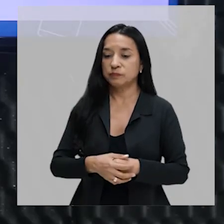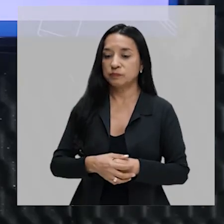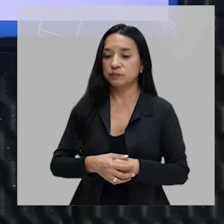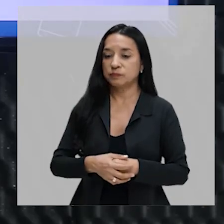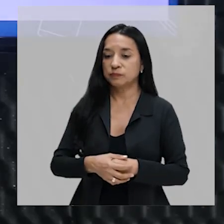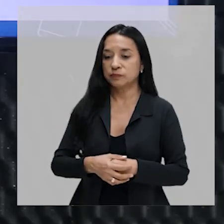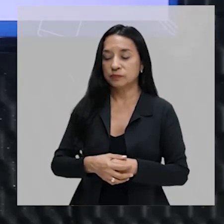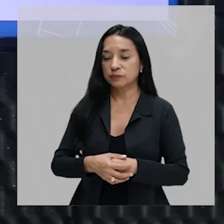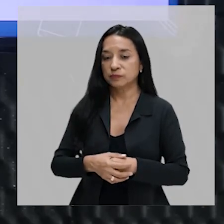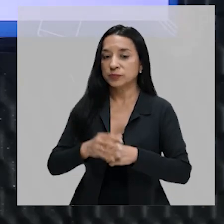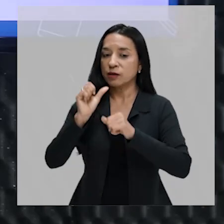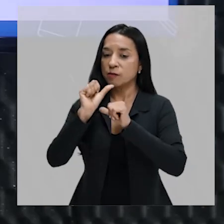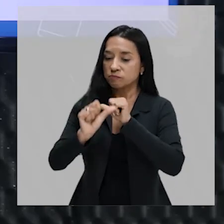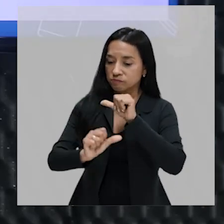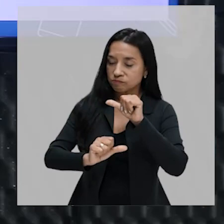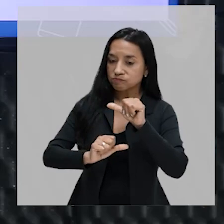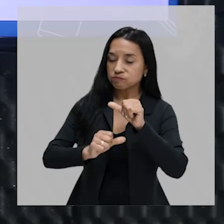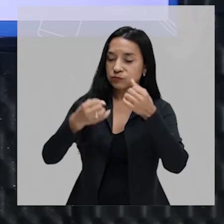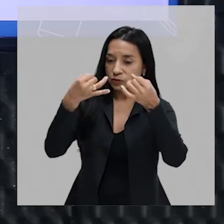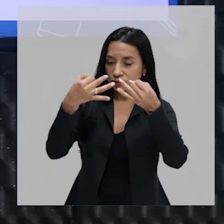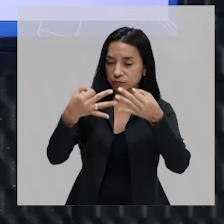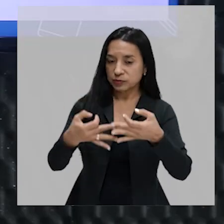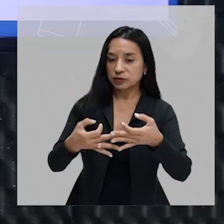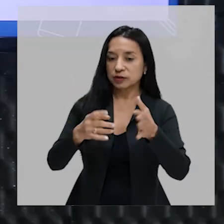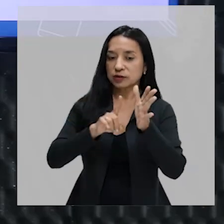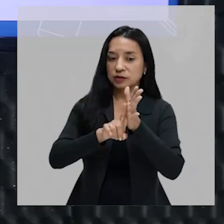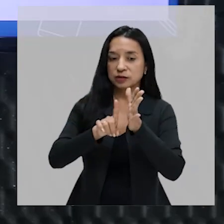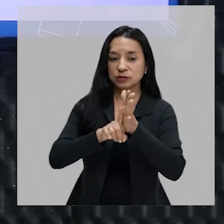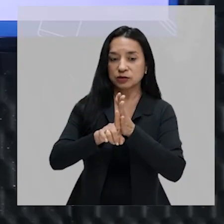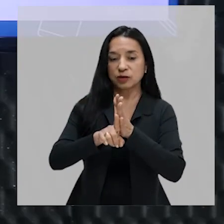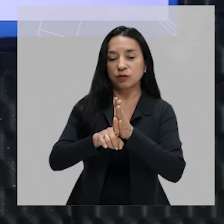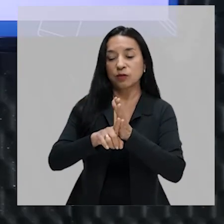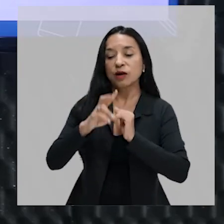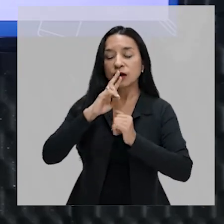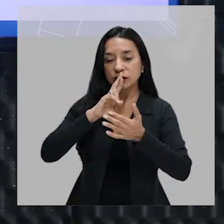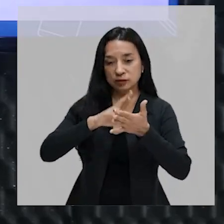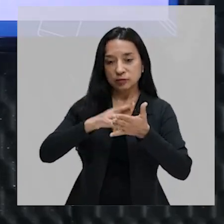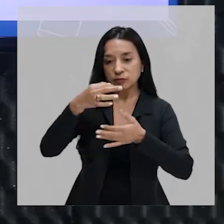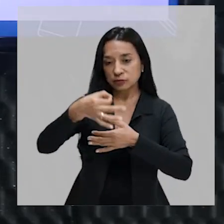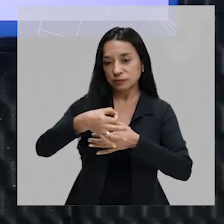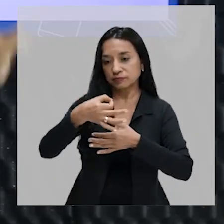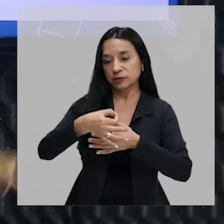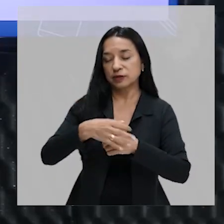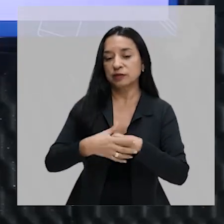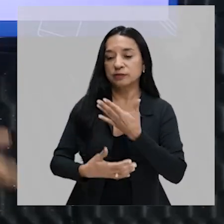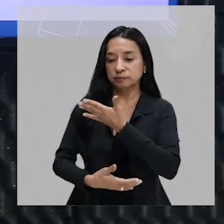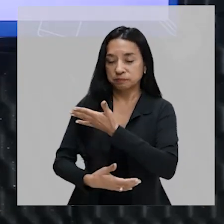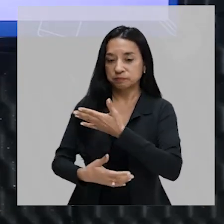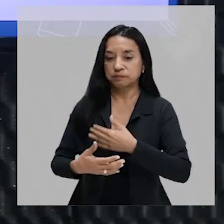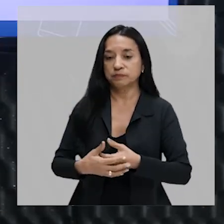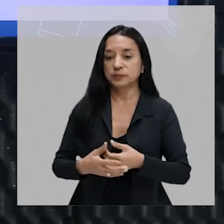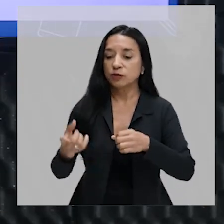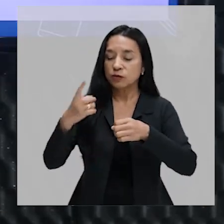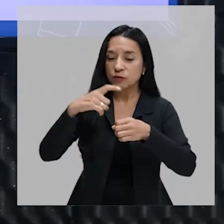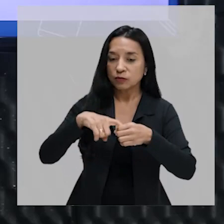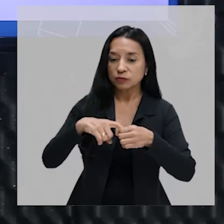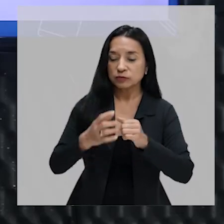que fala a questão. A alternativa que exemplifica o que foi expresso no último período. Vamos